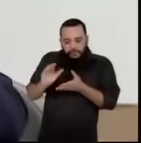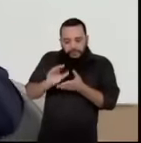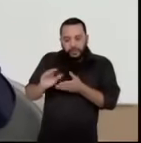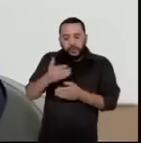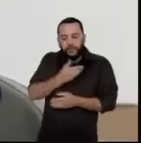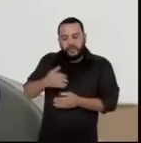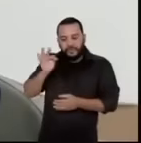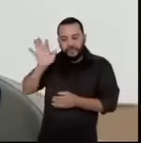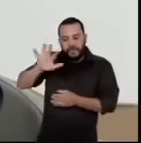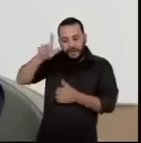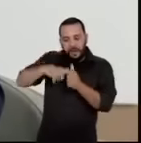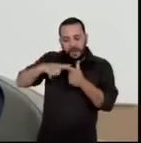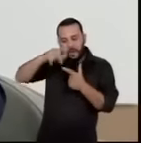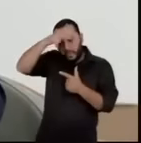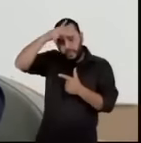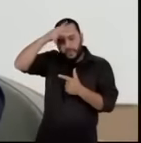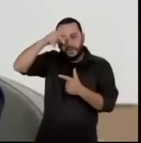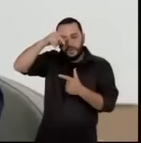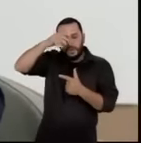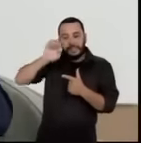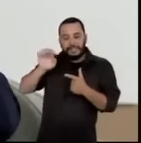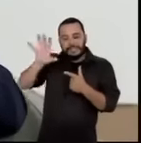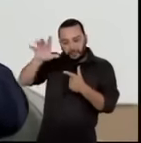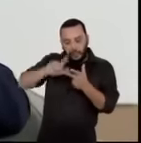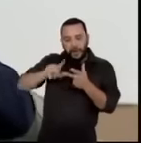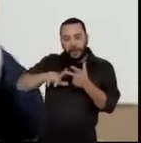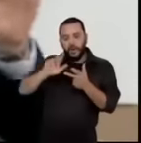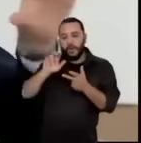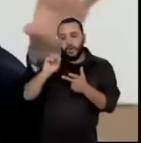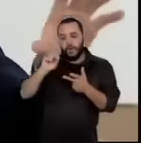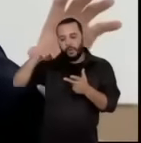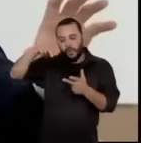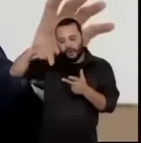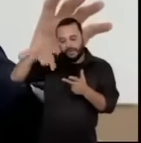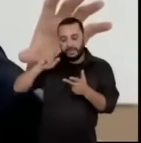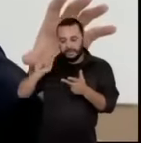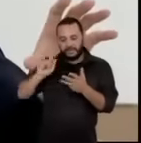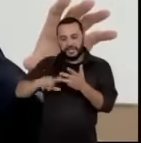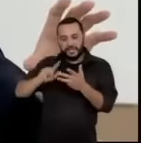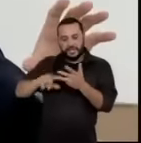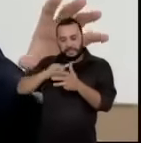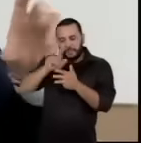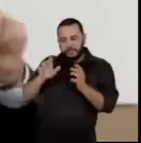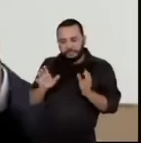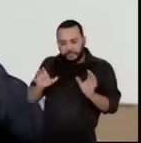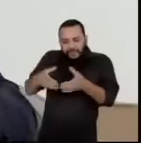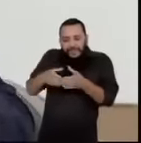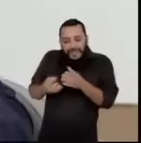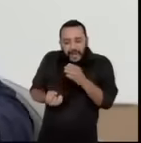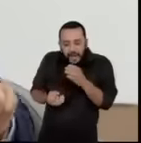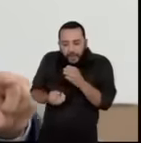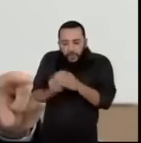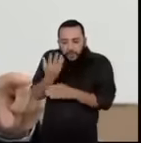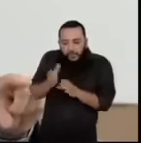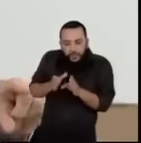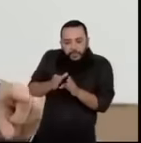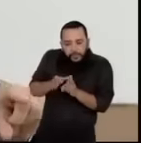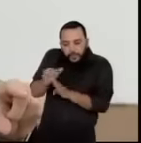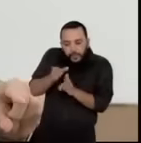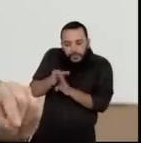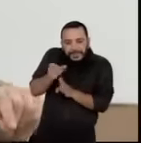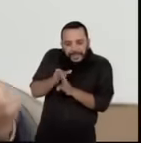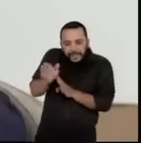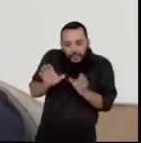governos estaduais e terceiro setor, ONGs, associações, etc., transformar aquilo num conselho consultivo e, por sua vez, criar um